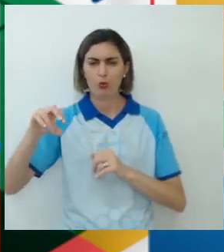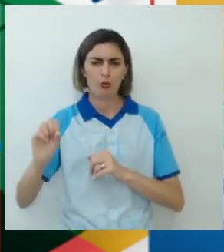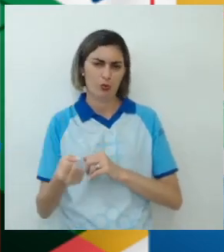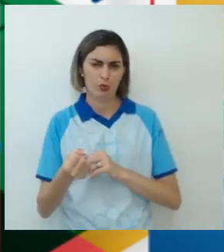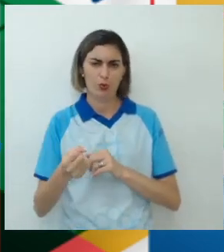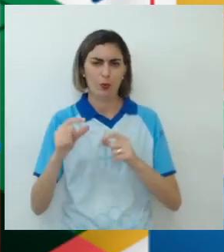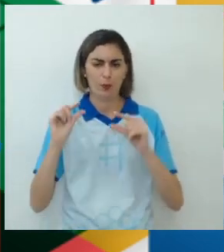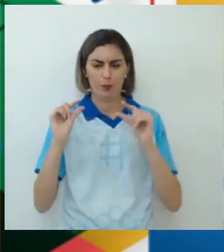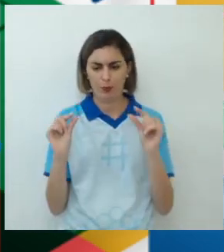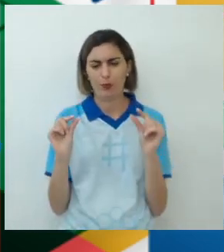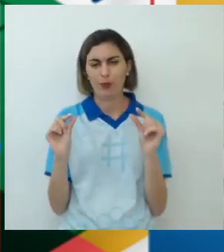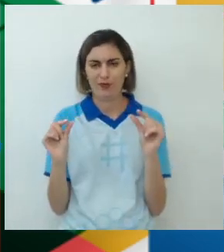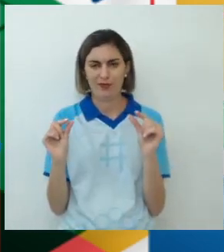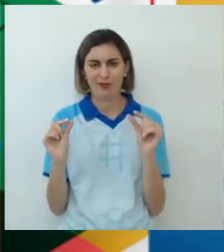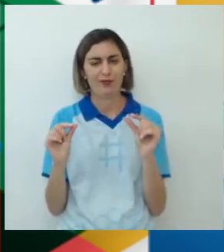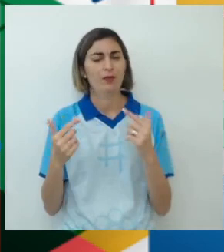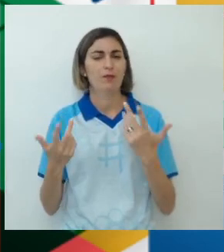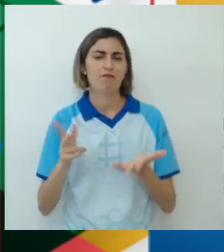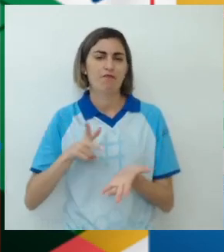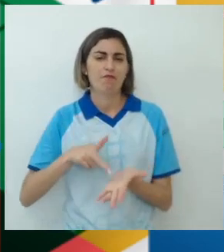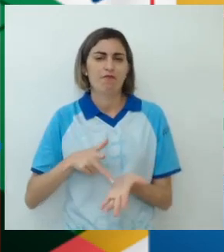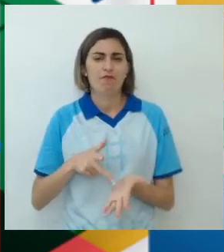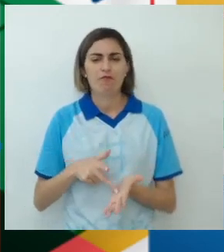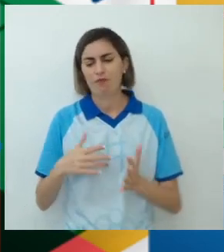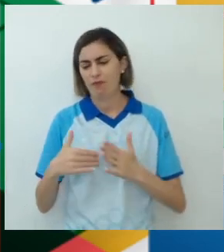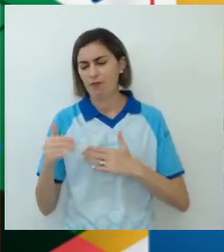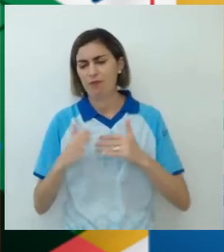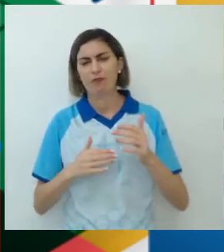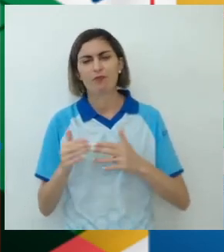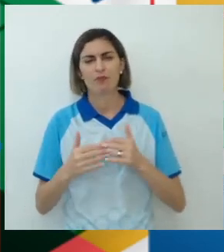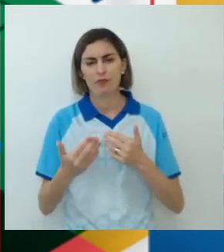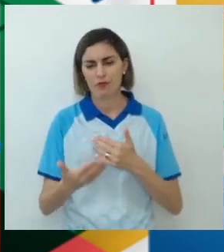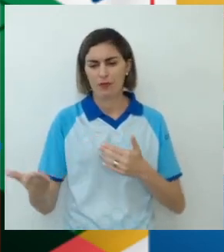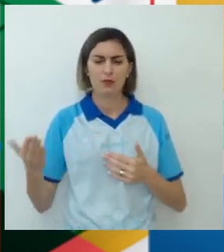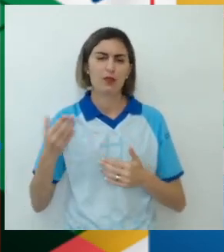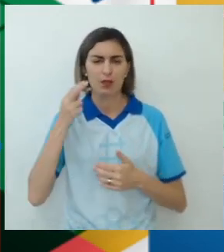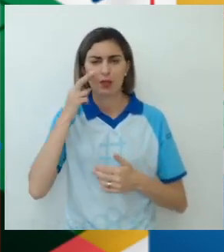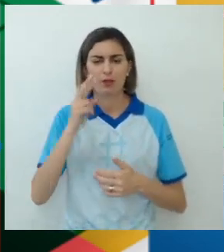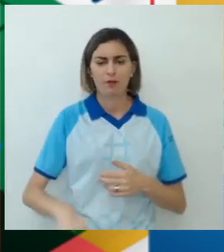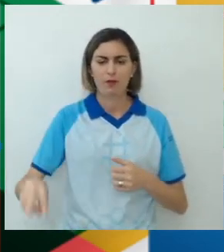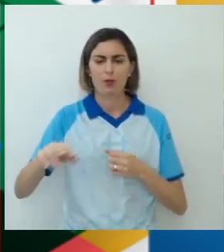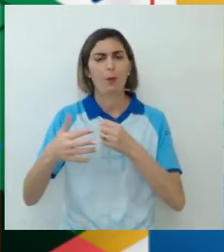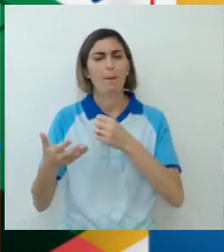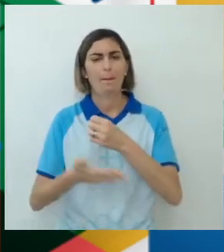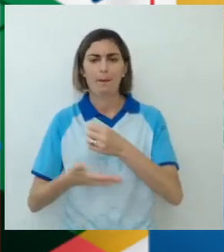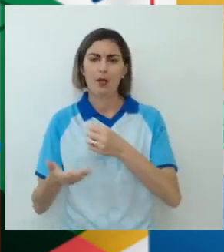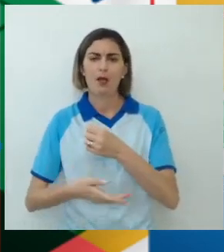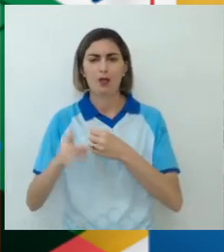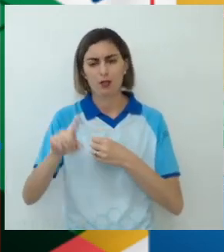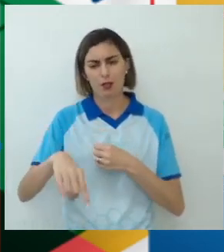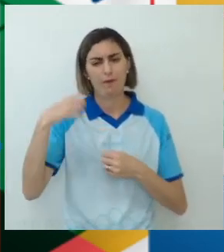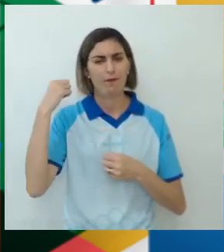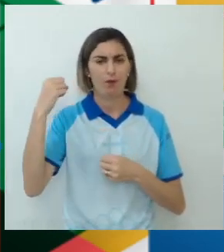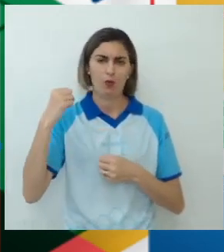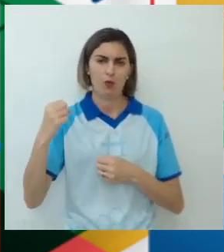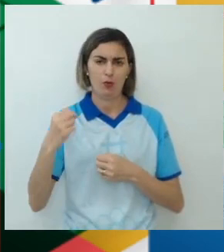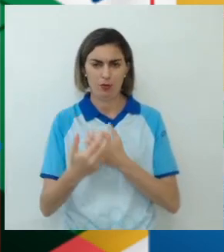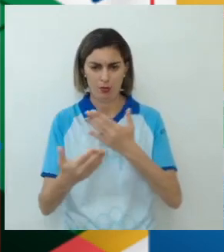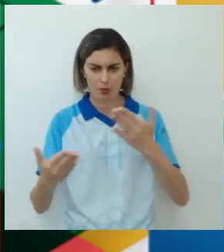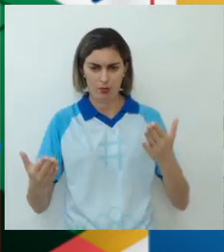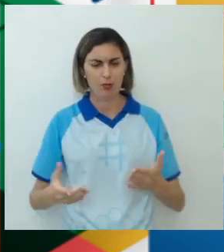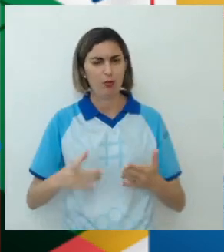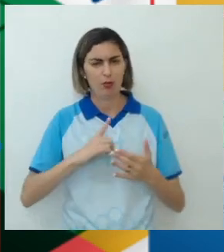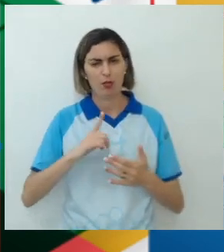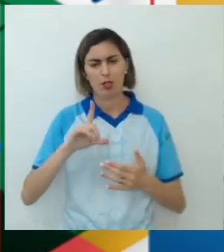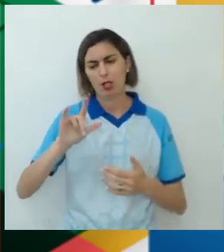água muito pequenininha. Na verdade, essa habilidade é grande, porque a gente viu que a base conjugada ela é forte, tá? Então, o